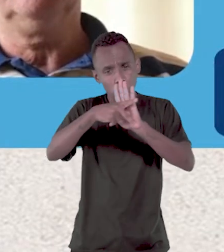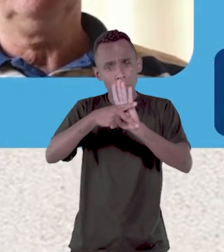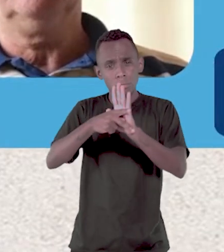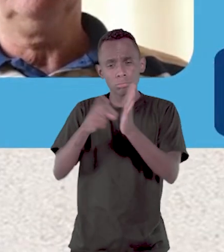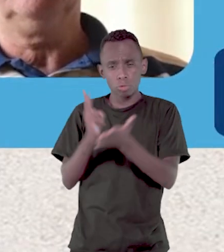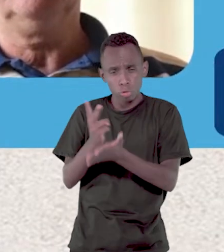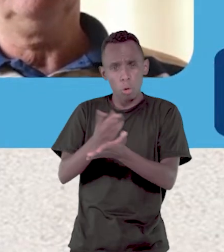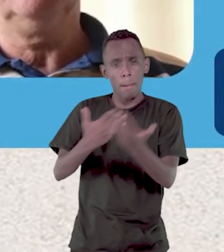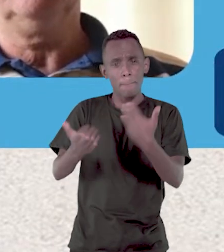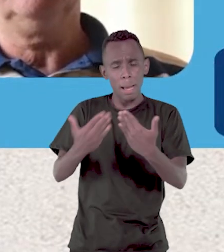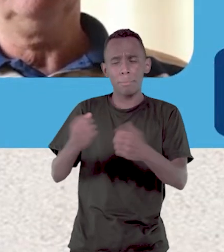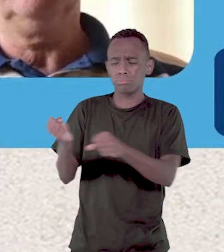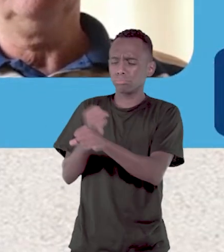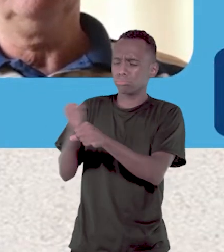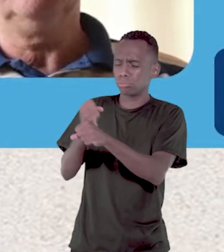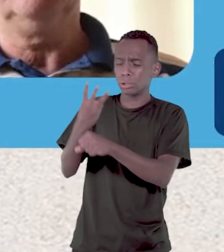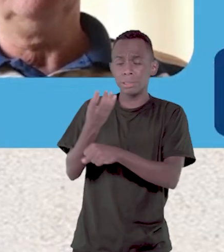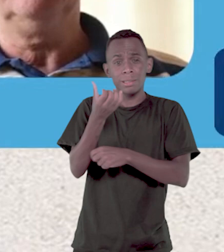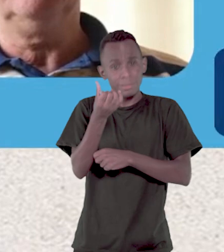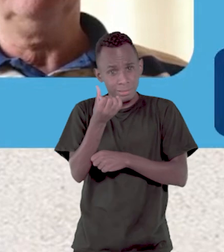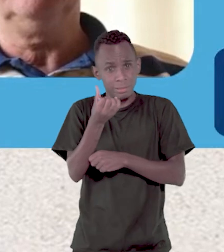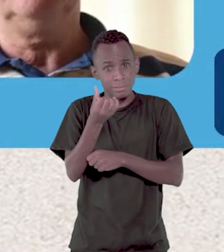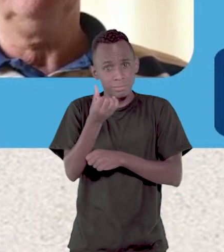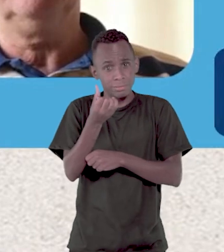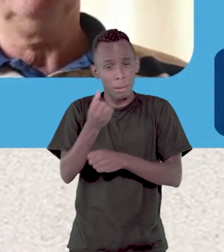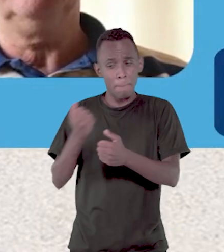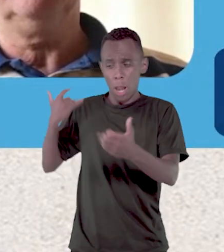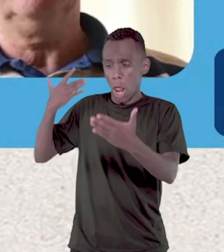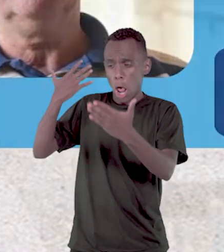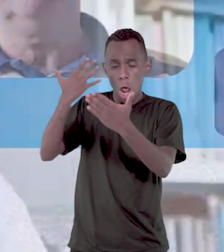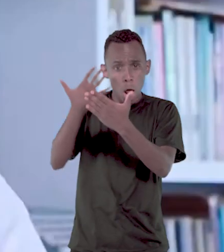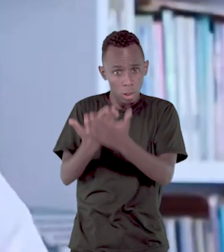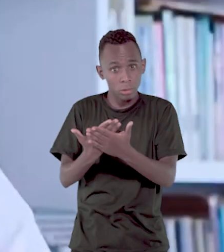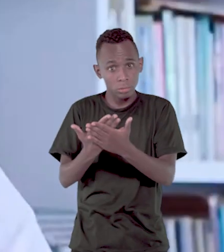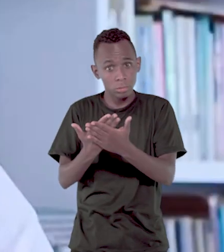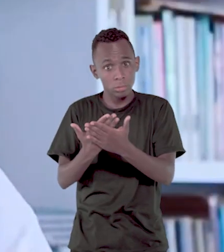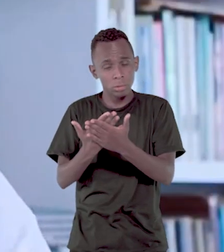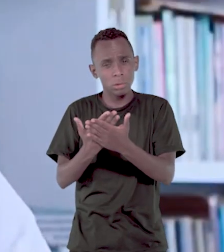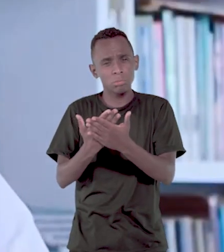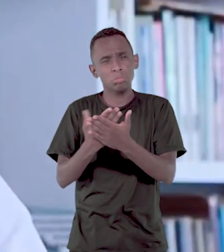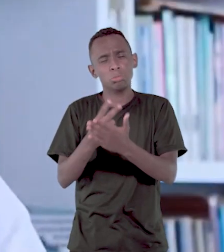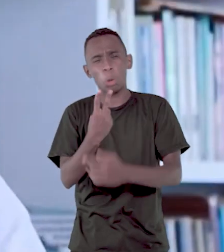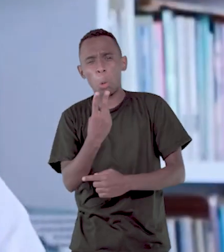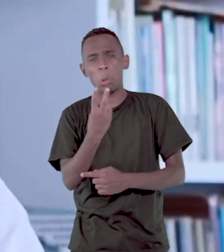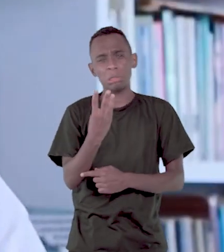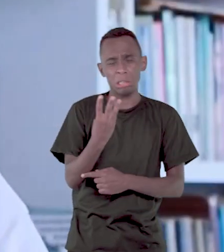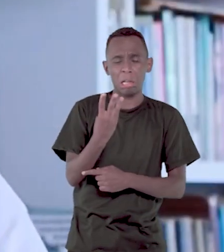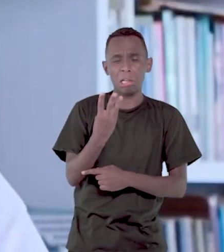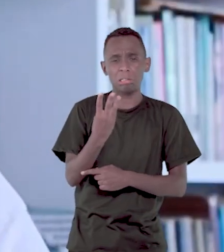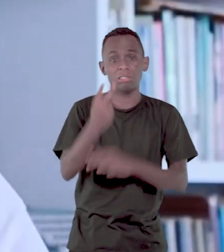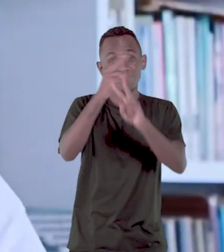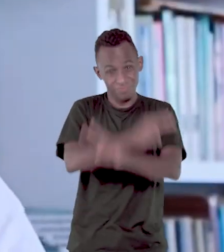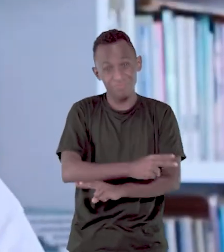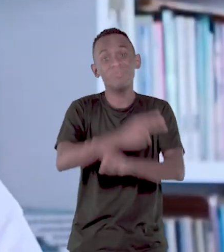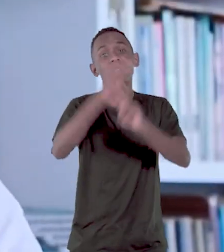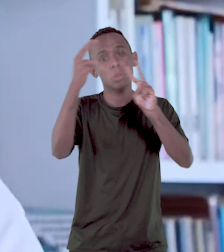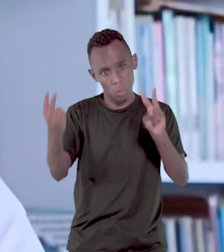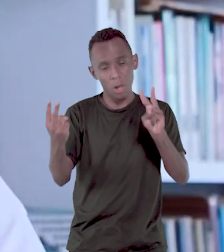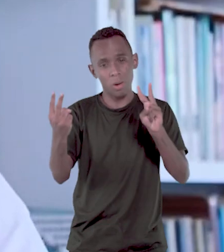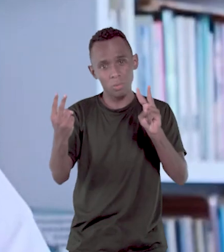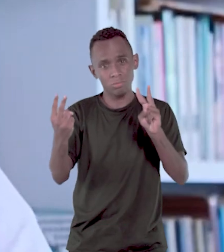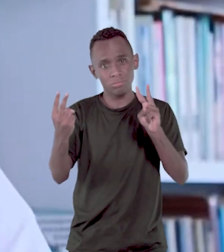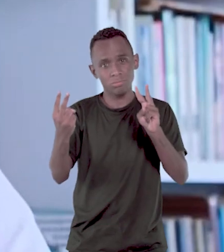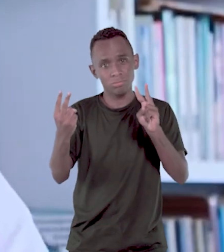há 36 anos. Destes 36, dois indo para 3 anos, nesse